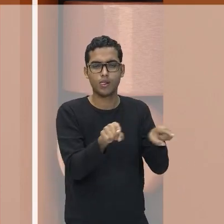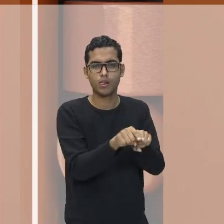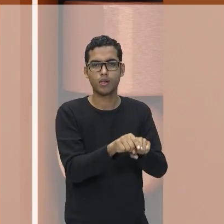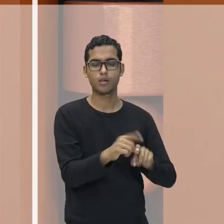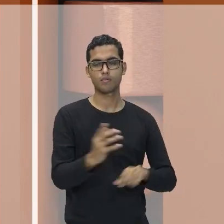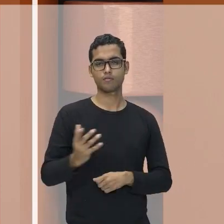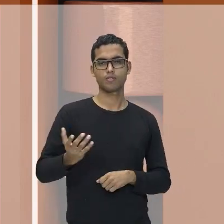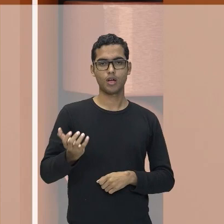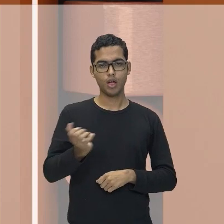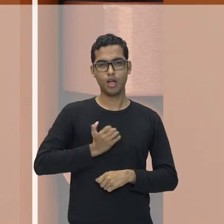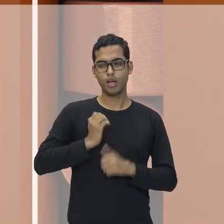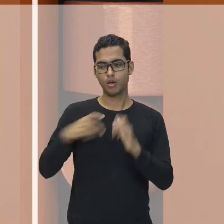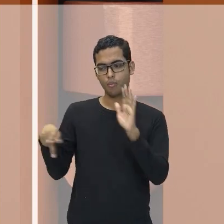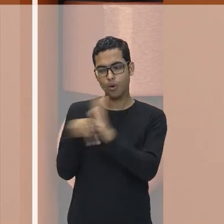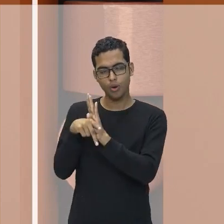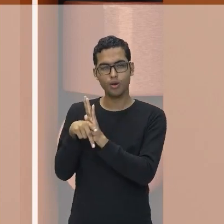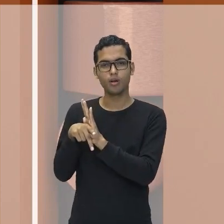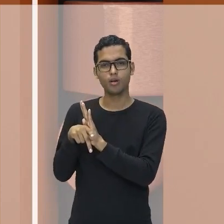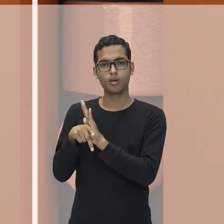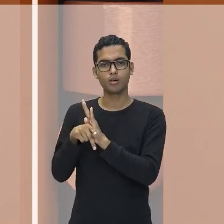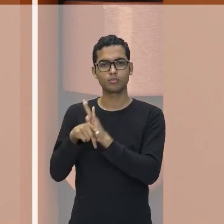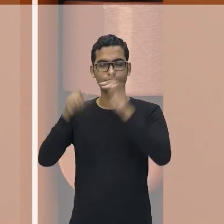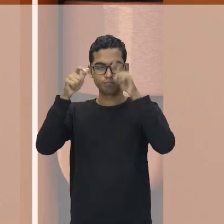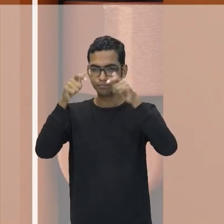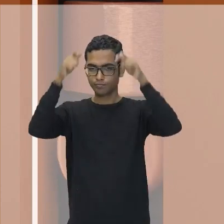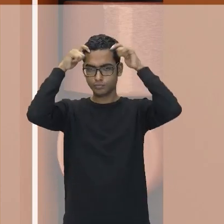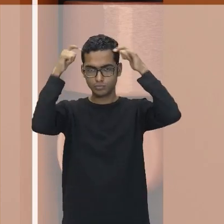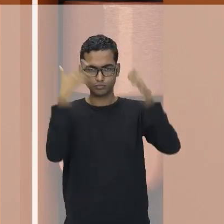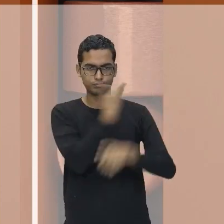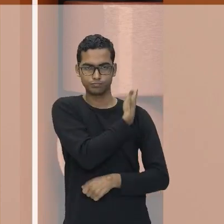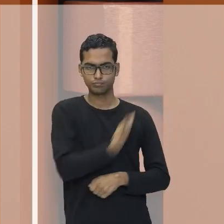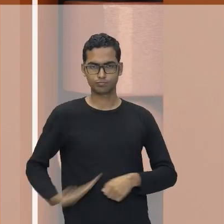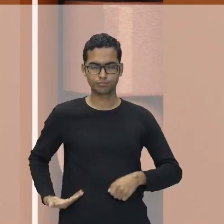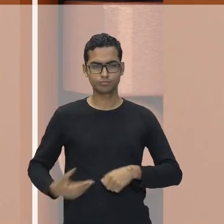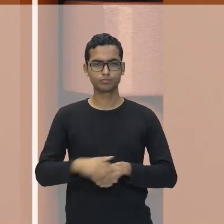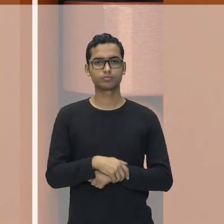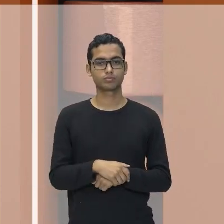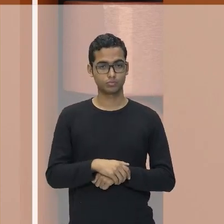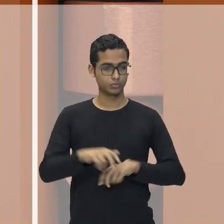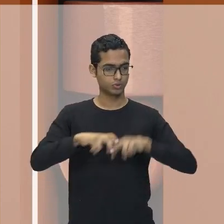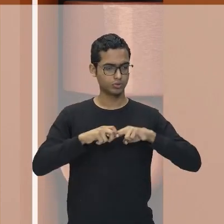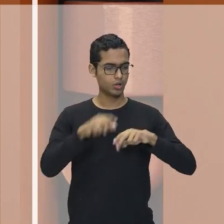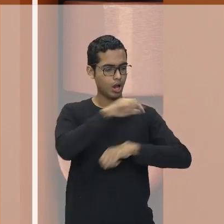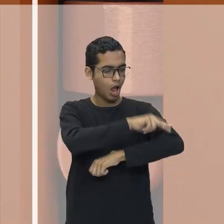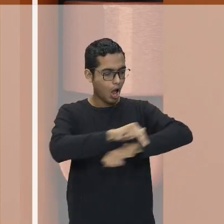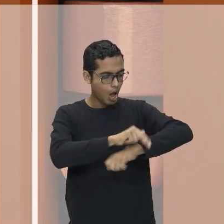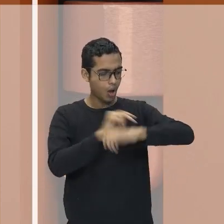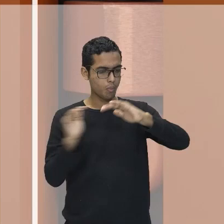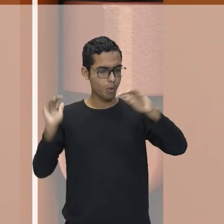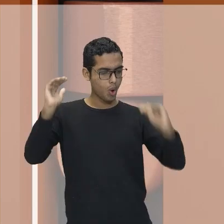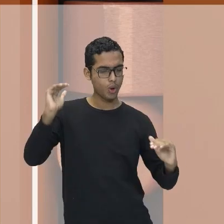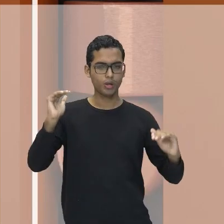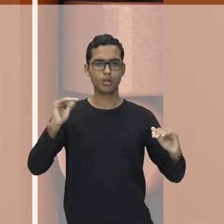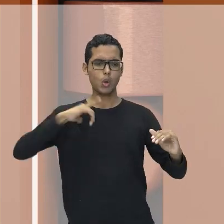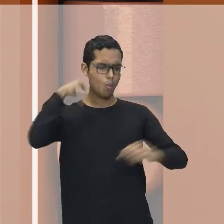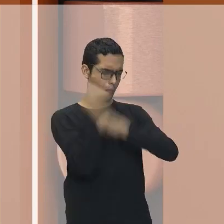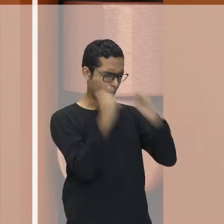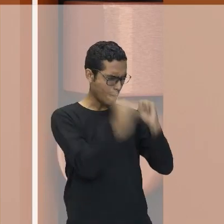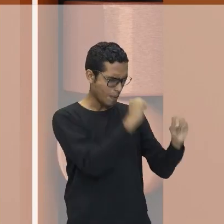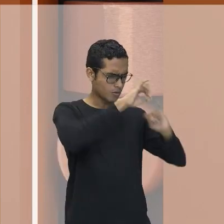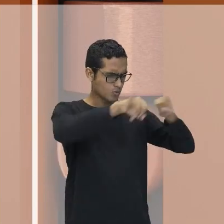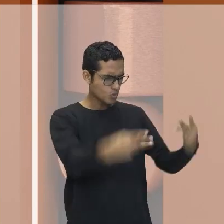eliminavam aquele indivíduo que eles julgavam como pertencente a uma raça inferior. essa matança dos judeus,